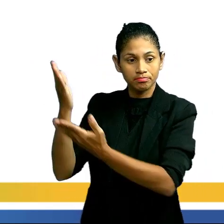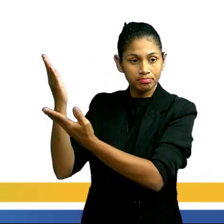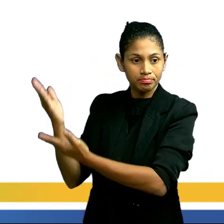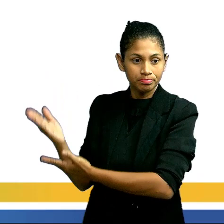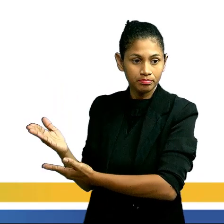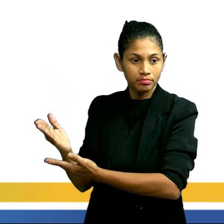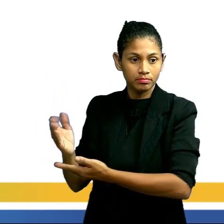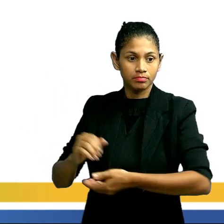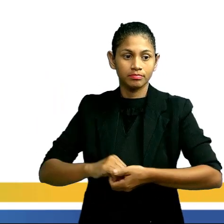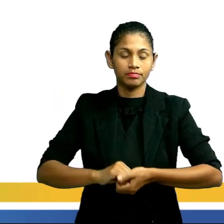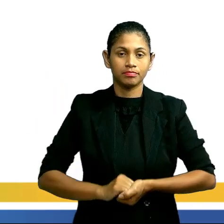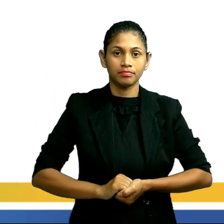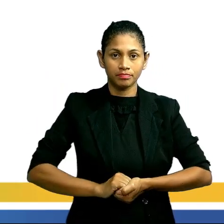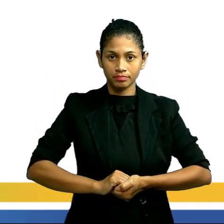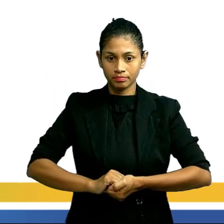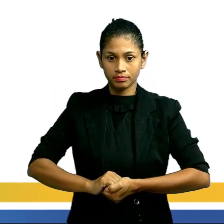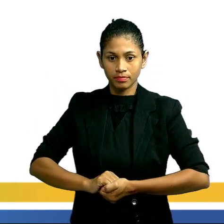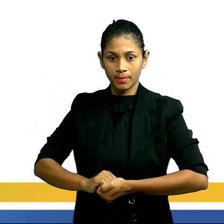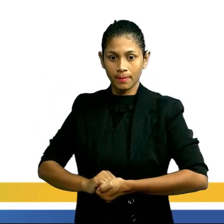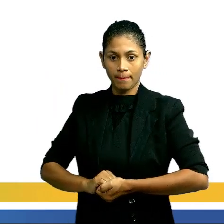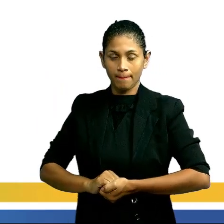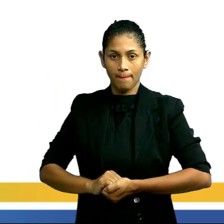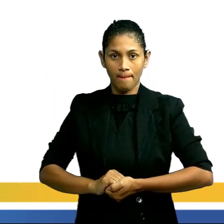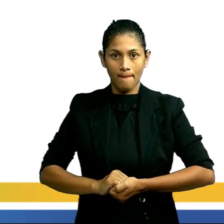23,9% e, por último, alternativa E,